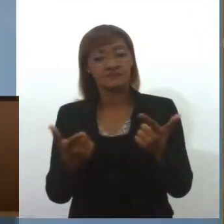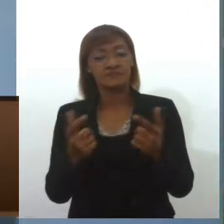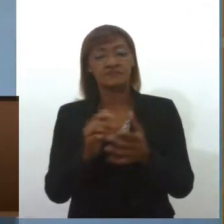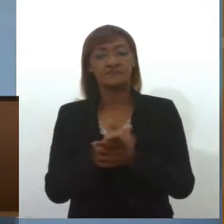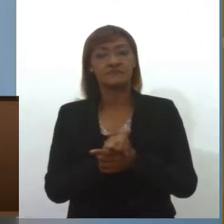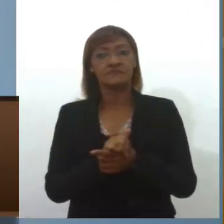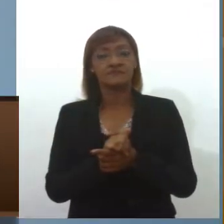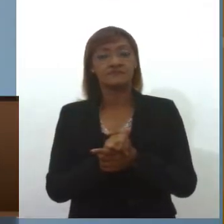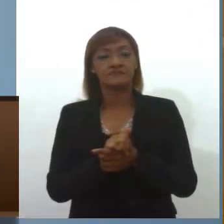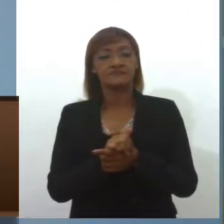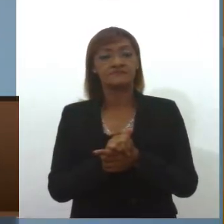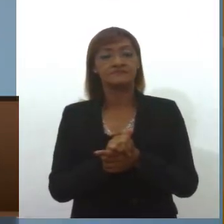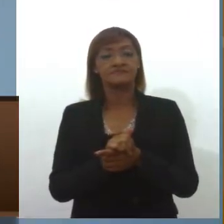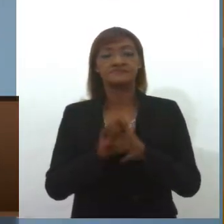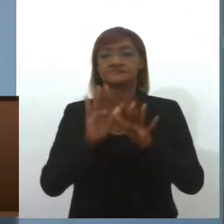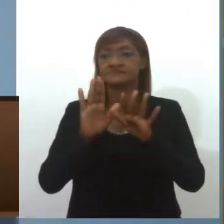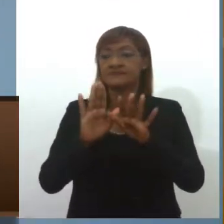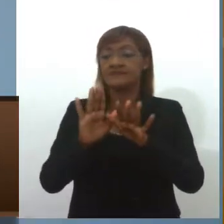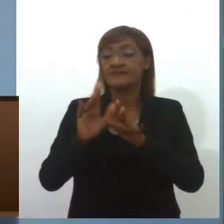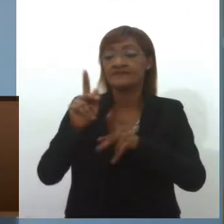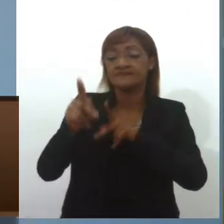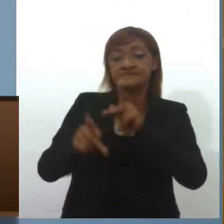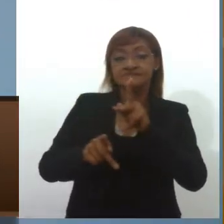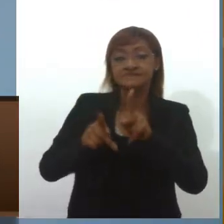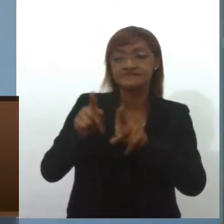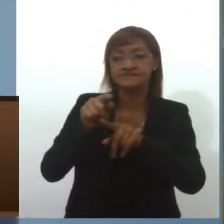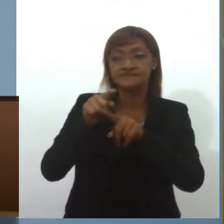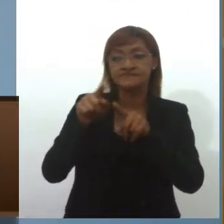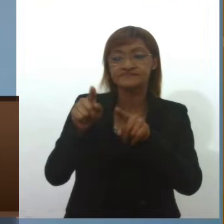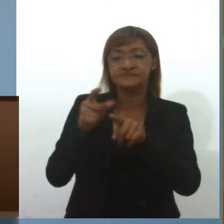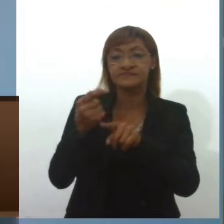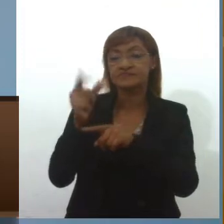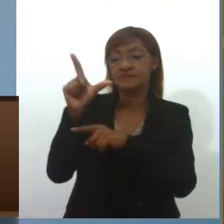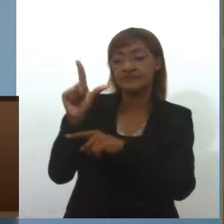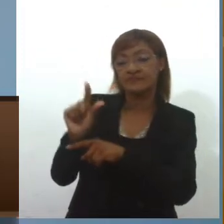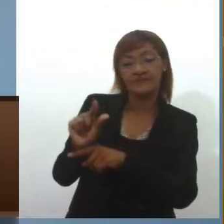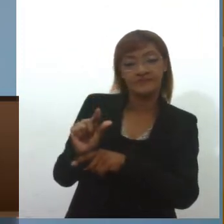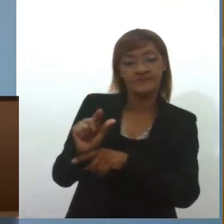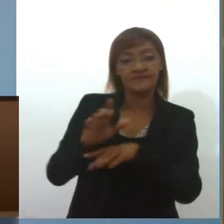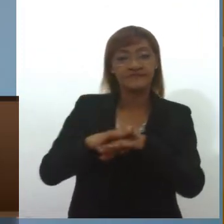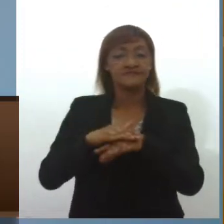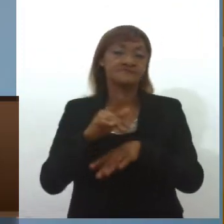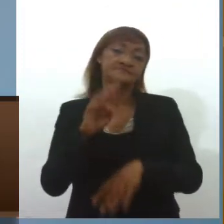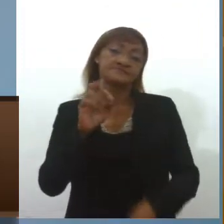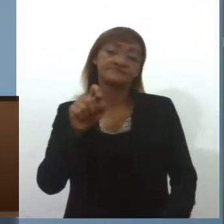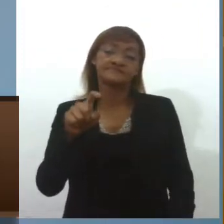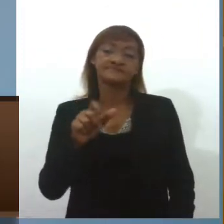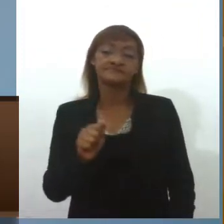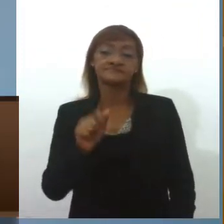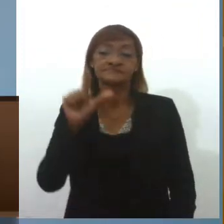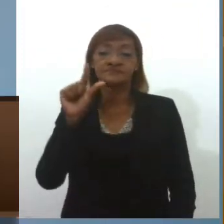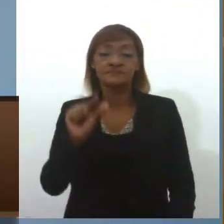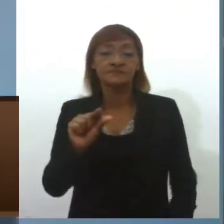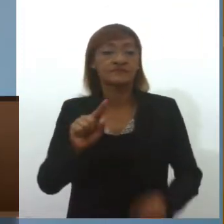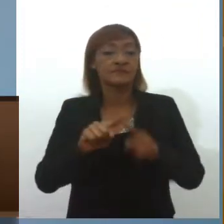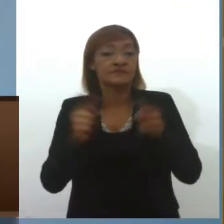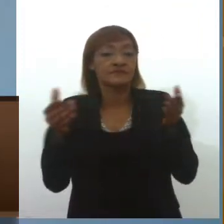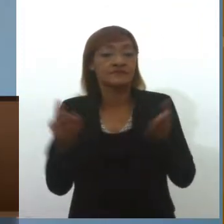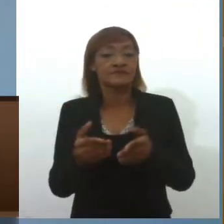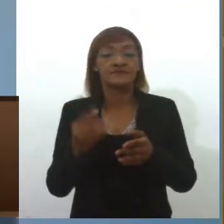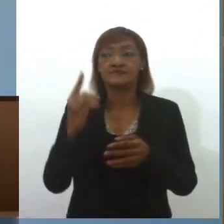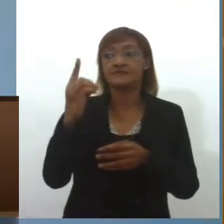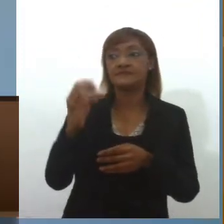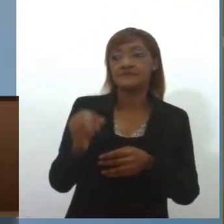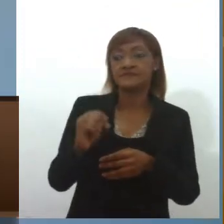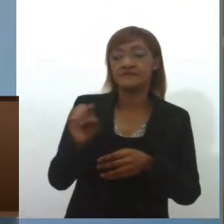título para a população era muito mais baixo. Você tinha uma taxa anual muito pequena. Agora, com a taxa